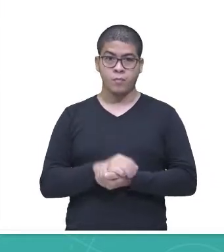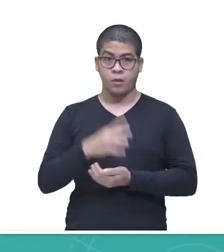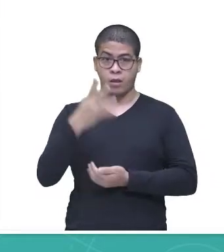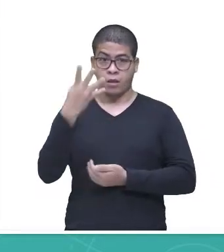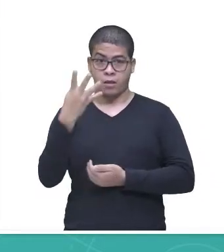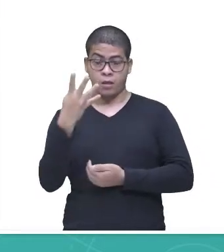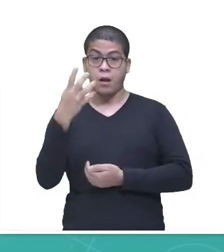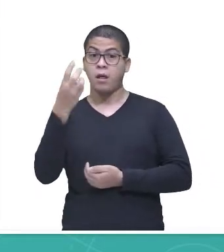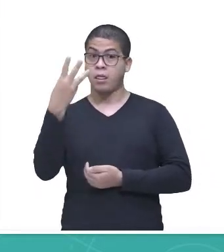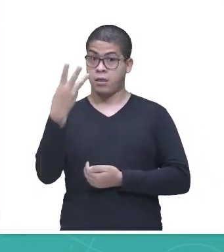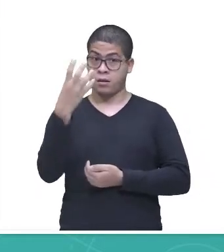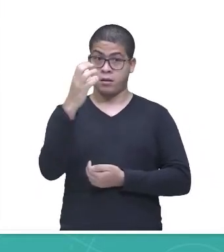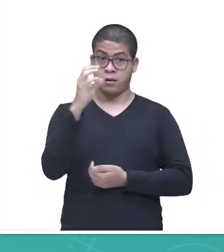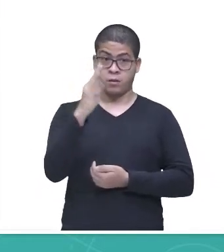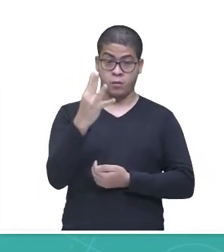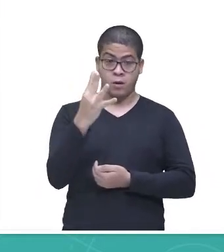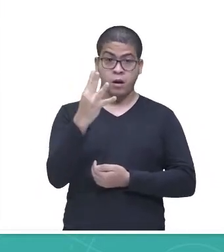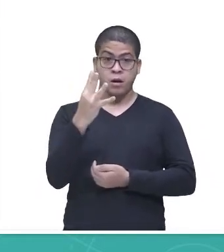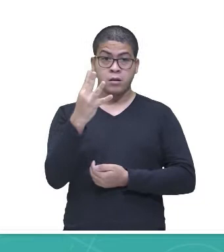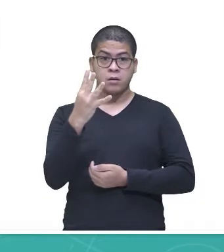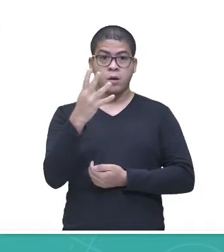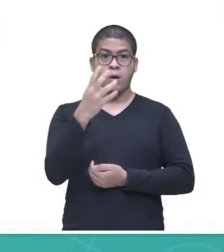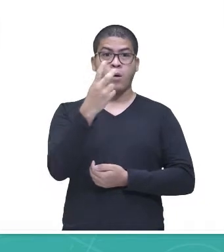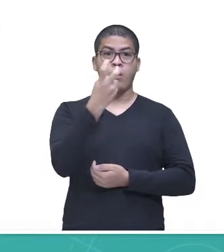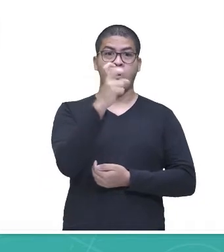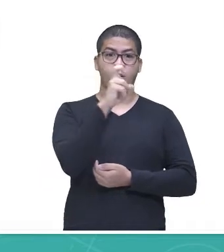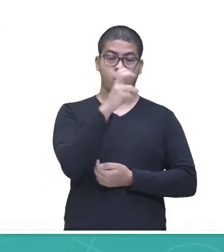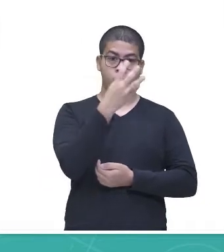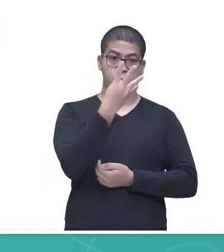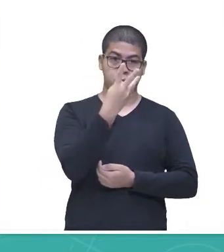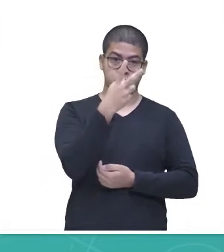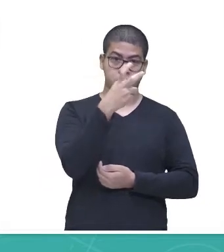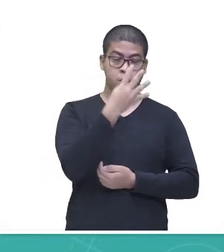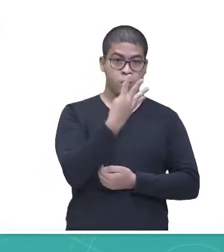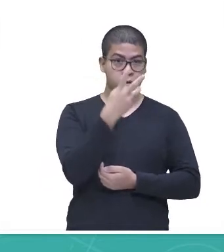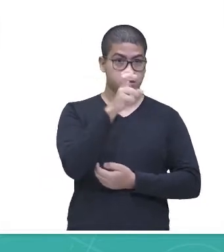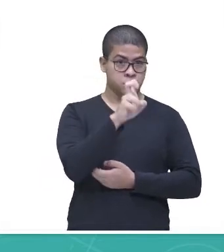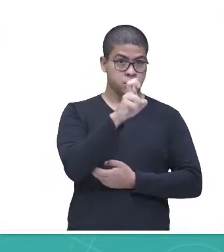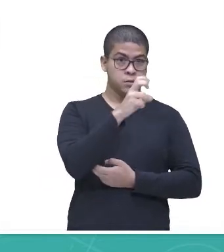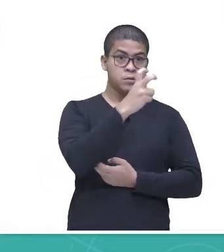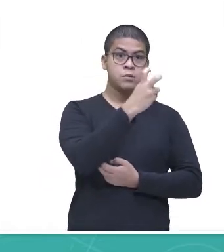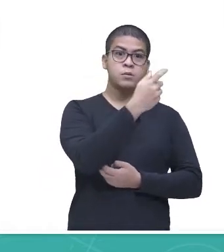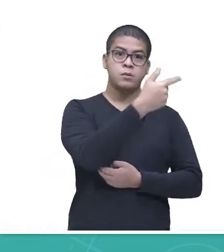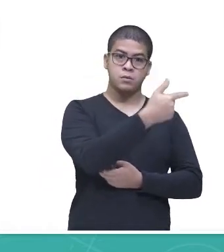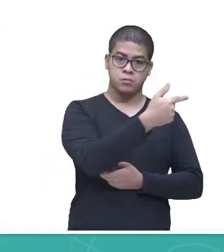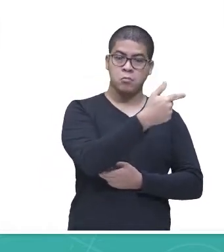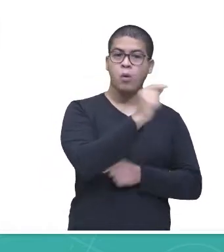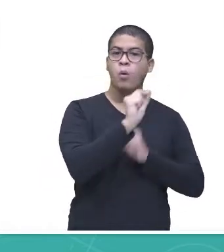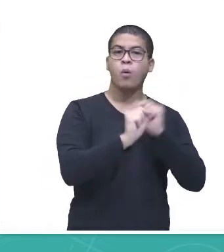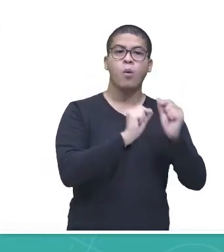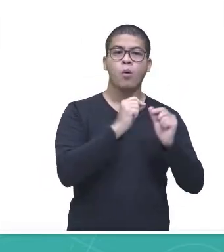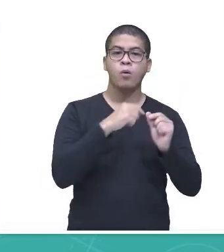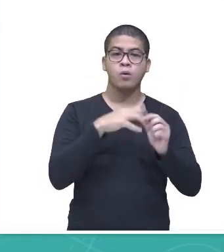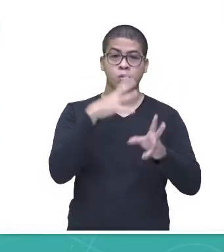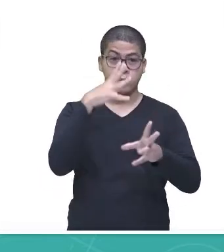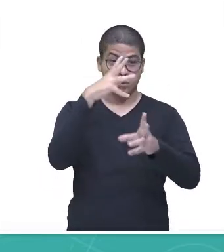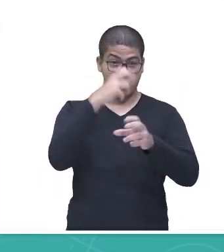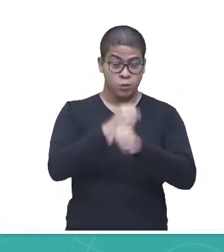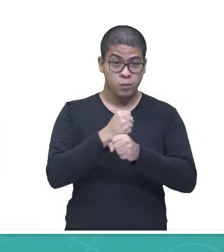graus, 45 minutos e 52 segundos. E nós vamos